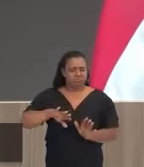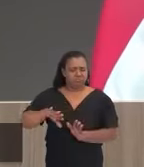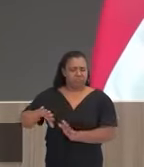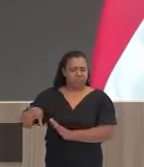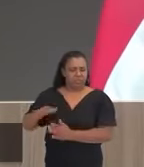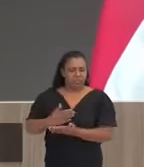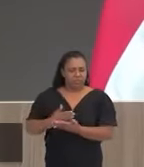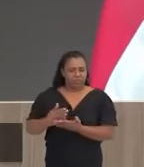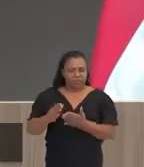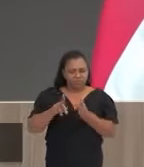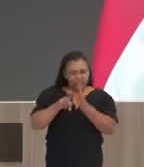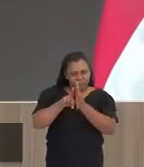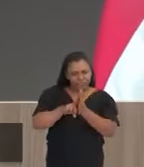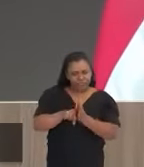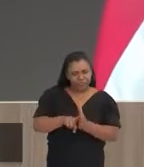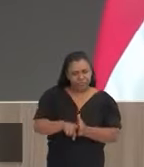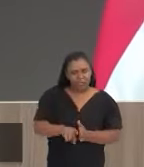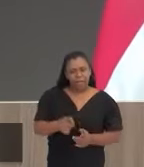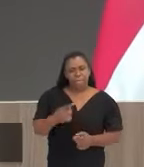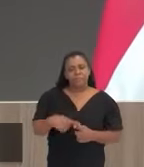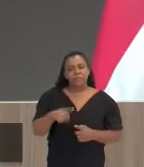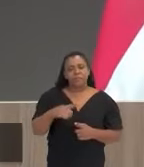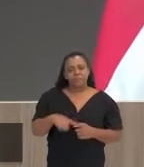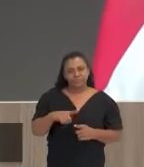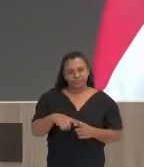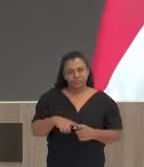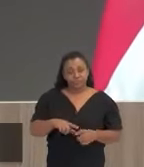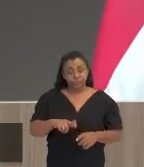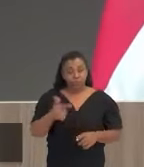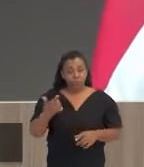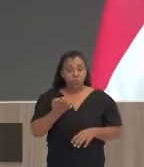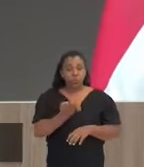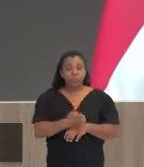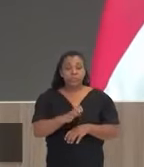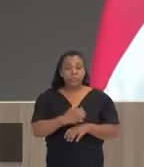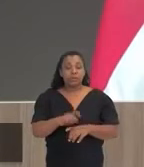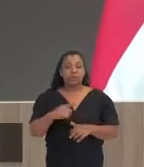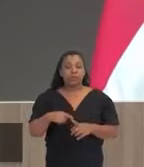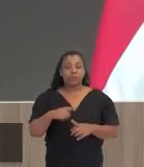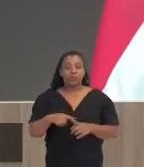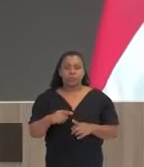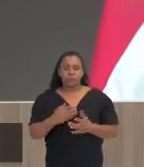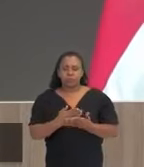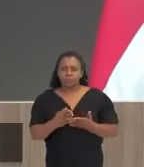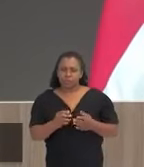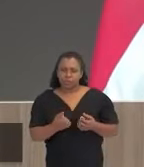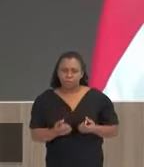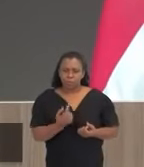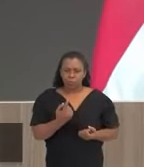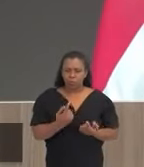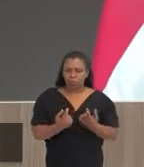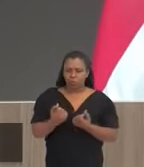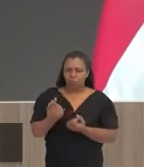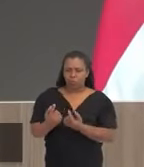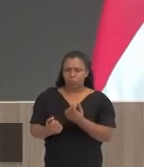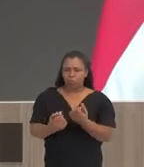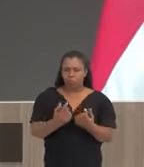daquele problema. E outros estágios também, outros problemas de estágio foram surgindo. Por exemplo,